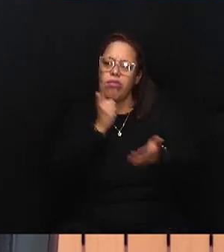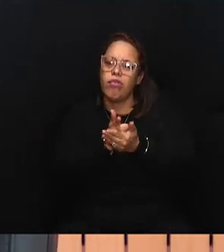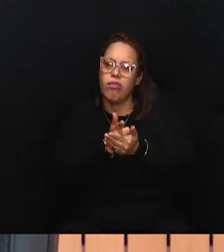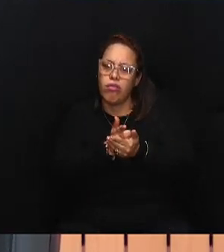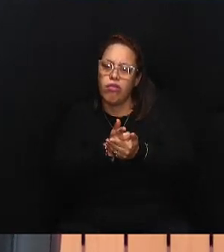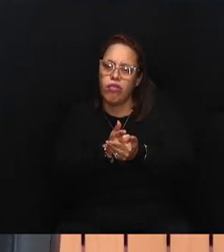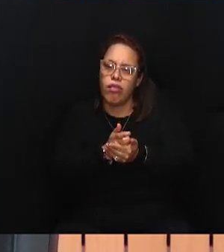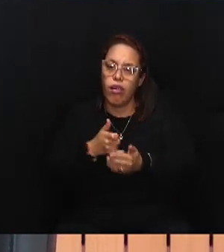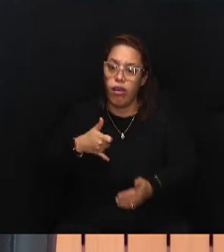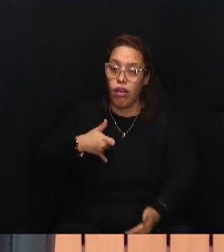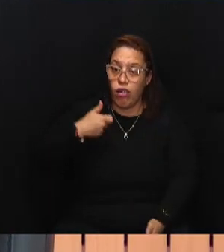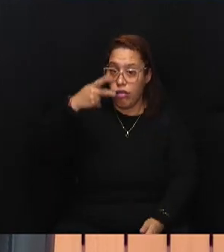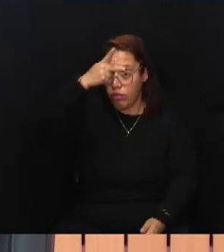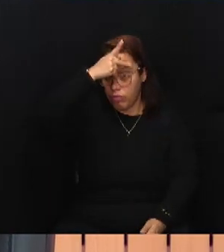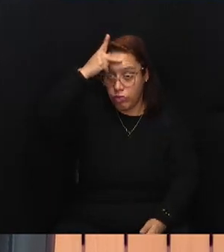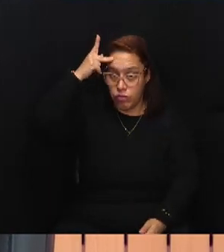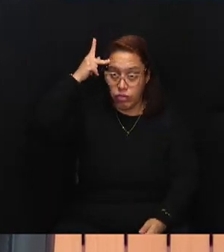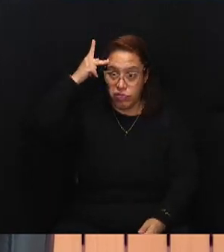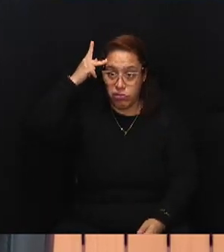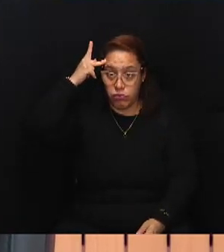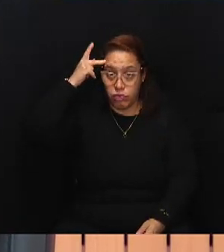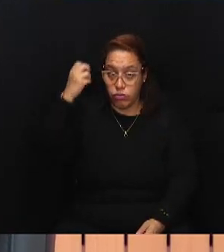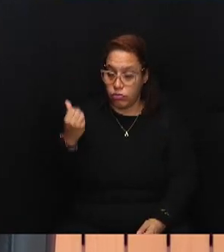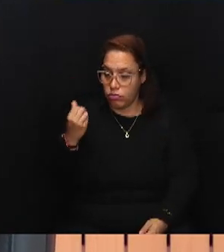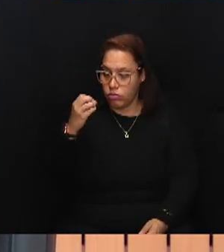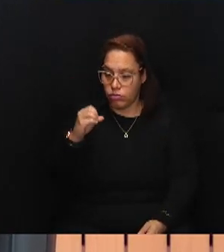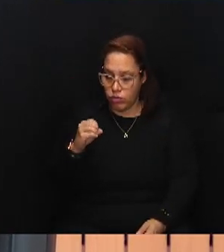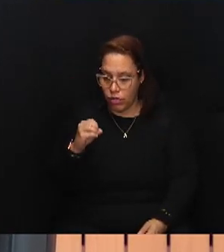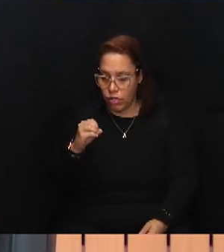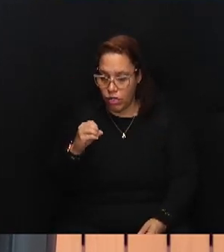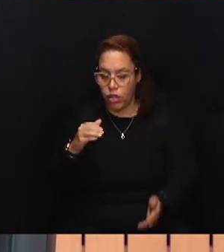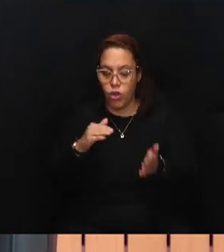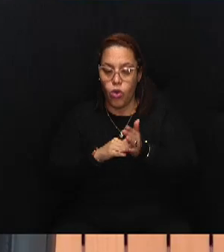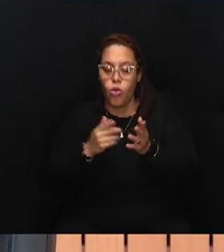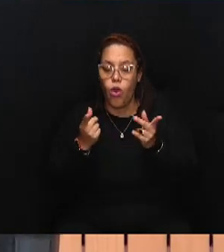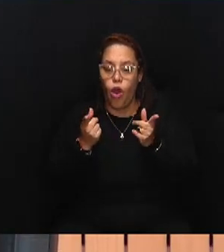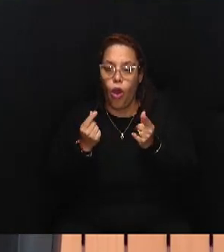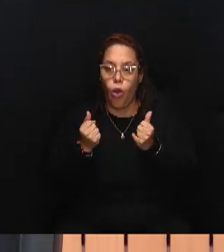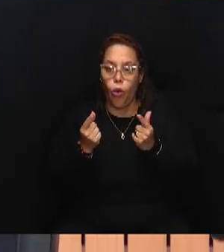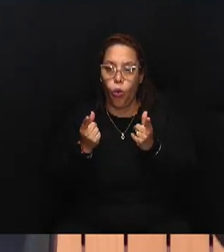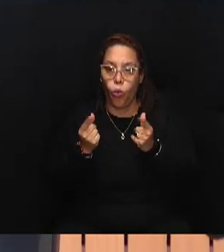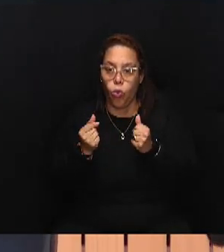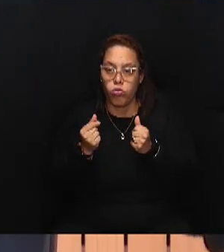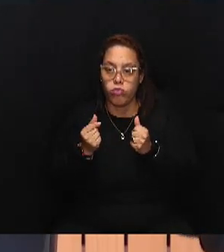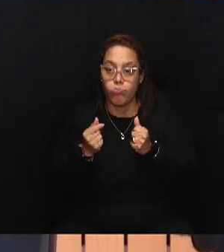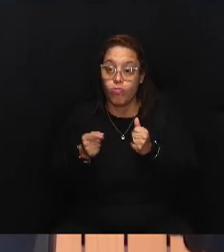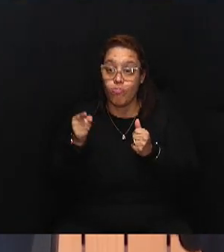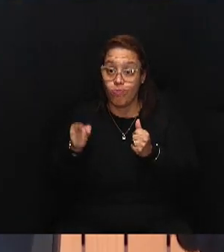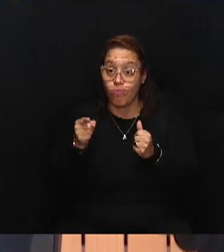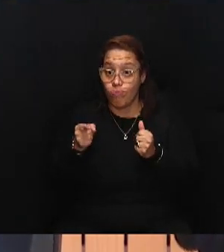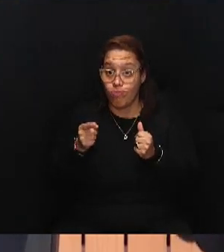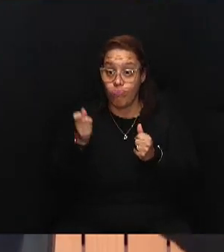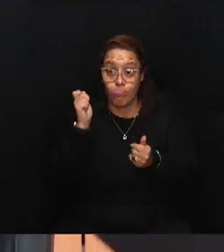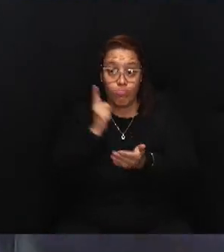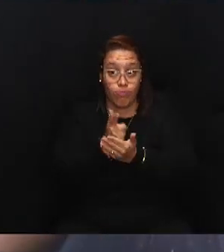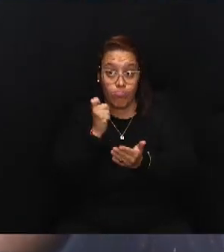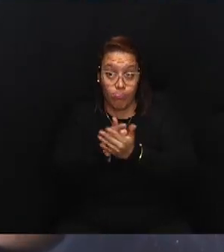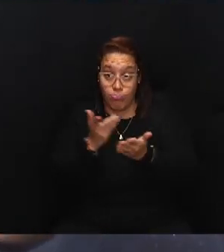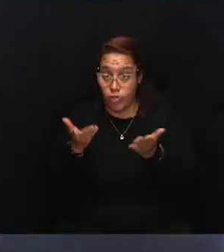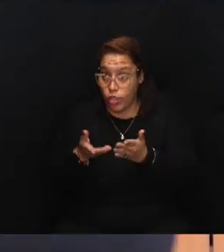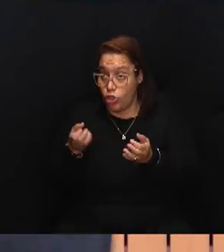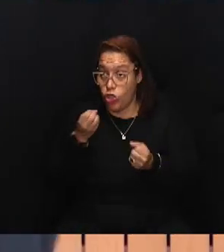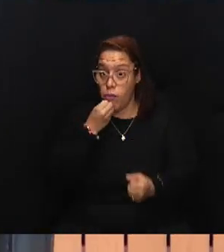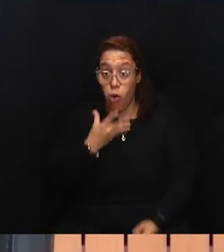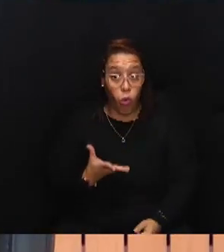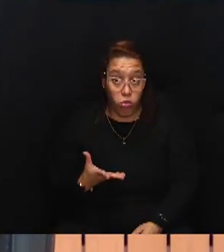de 60 a 64 anos, qual é o custo disso? Será que esse subsídio que nós já pagamos hoje não é